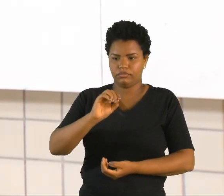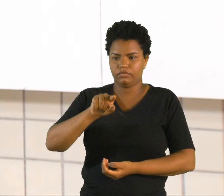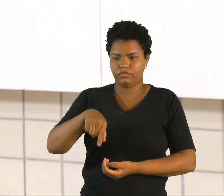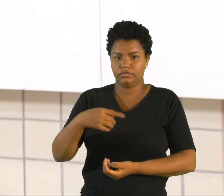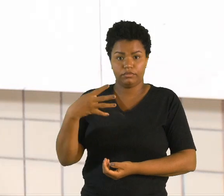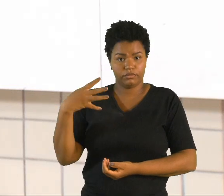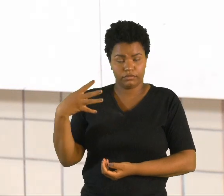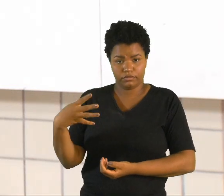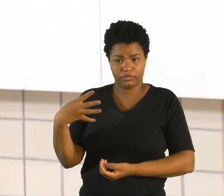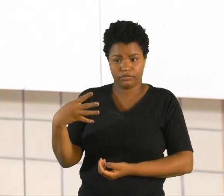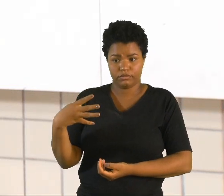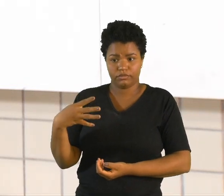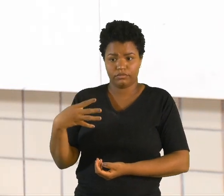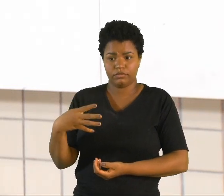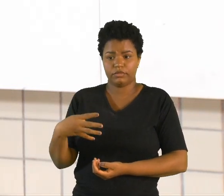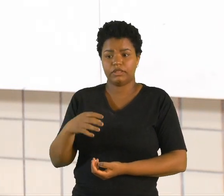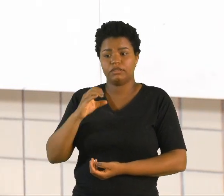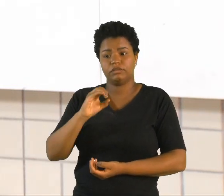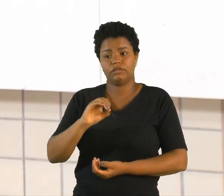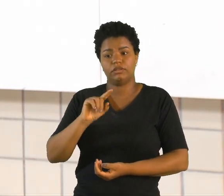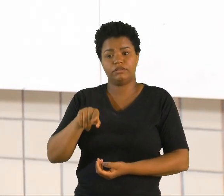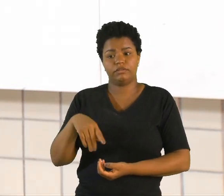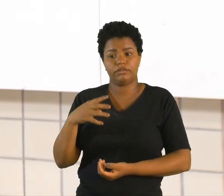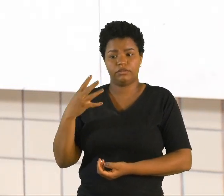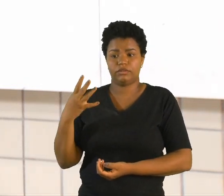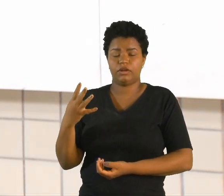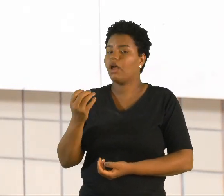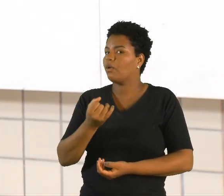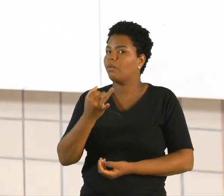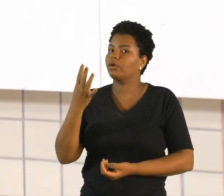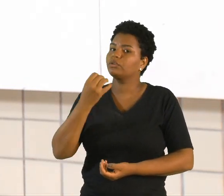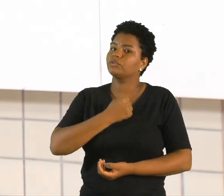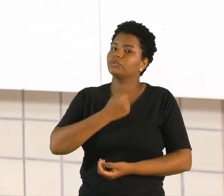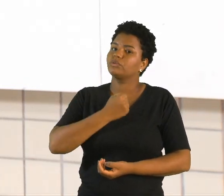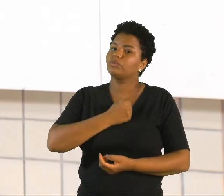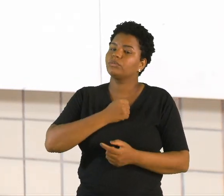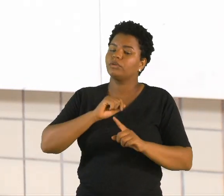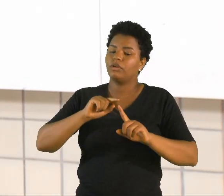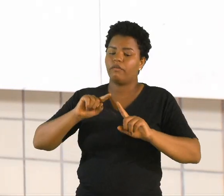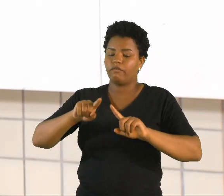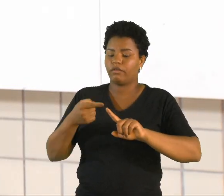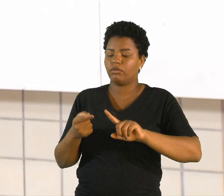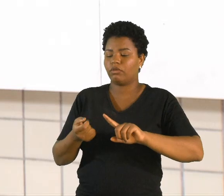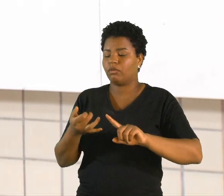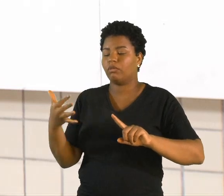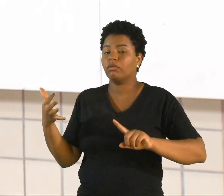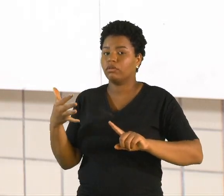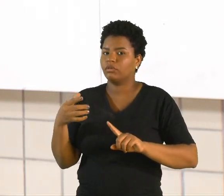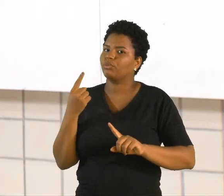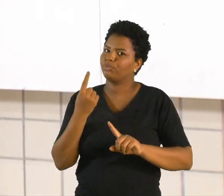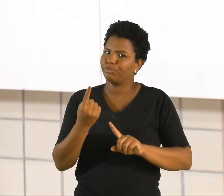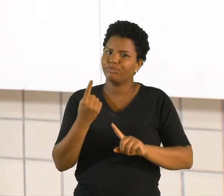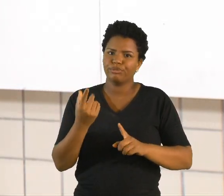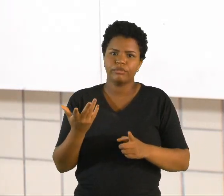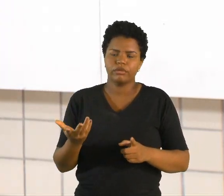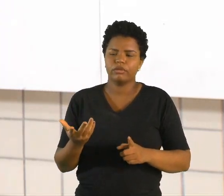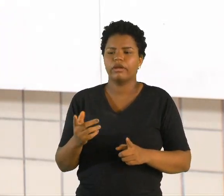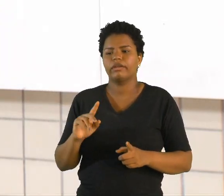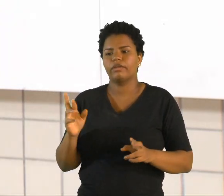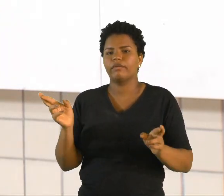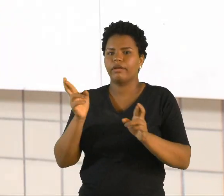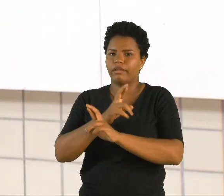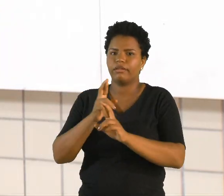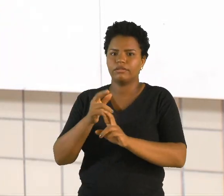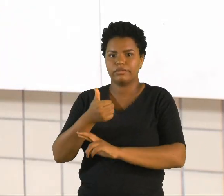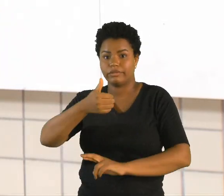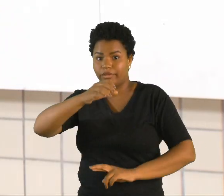0,4. 0,4. Quantos números tem depois da vírgula? 1. Eu vou relacionar ao 10.